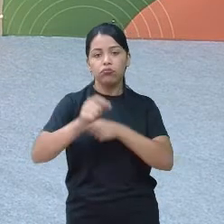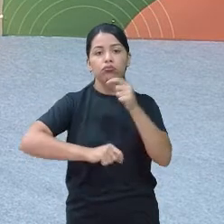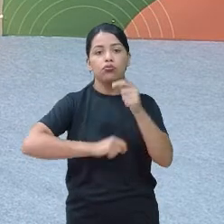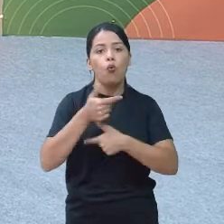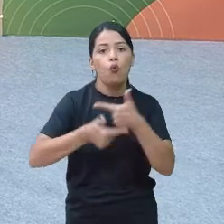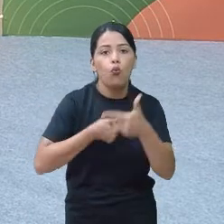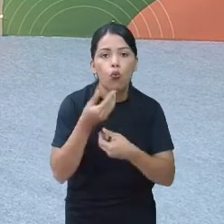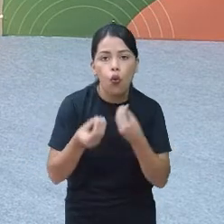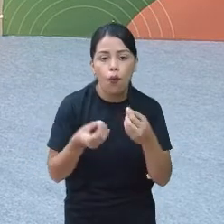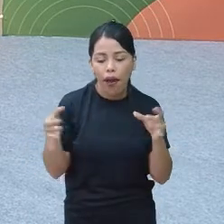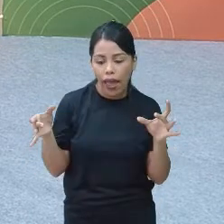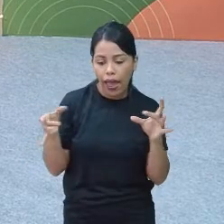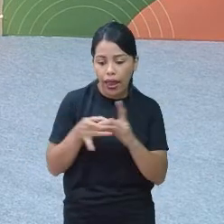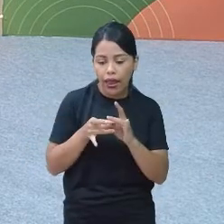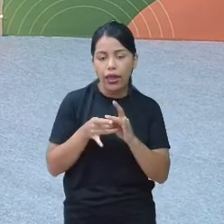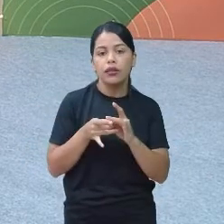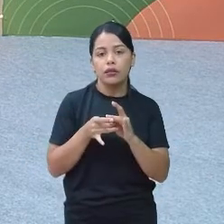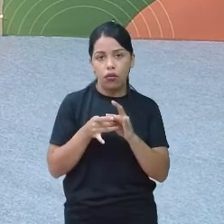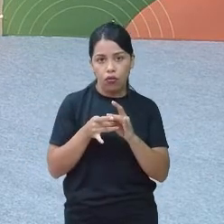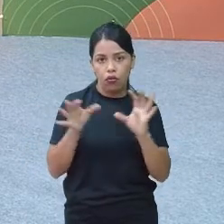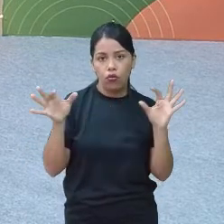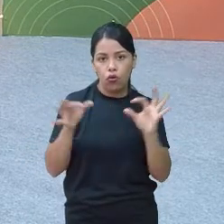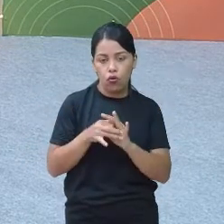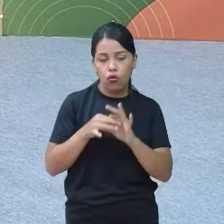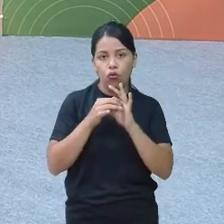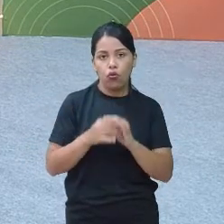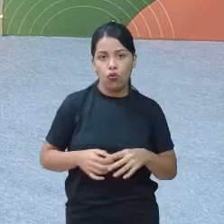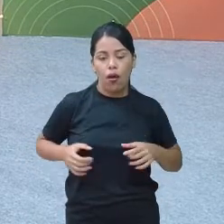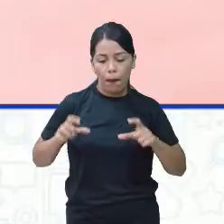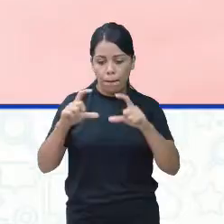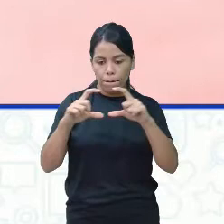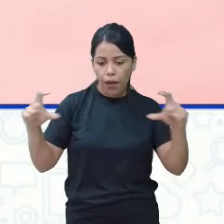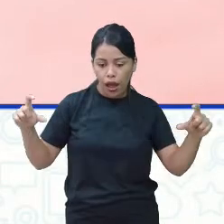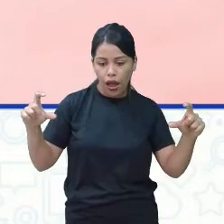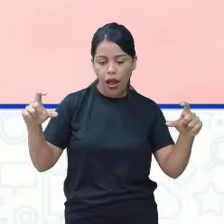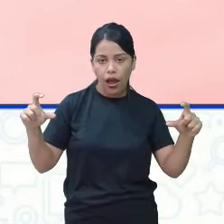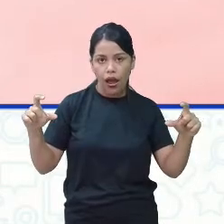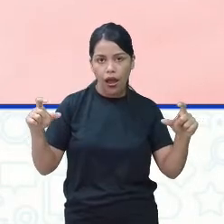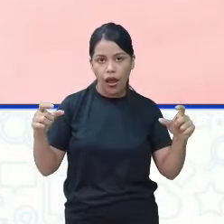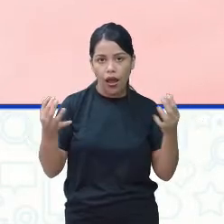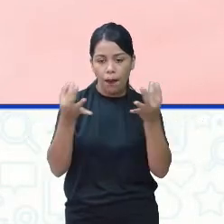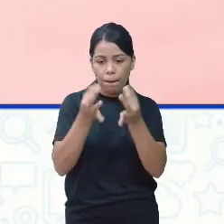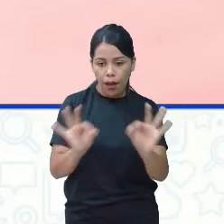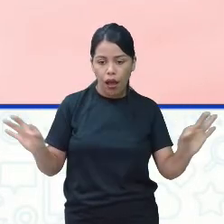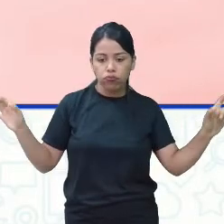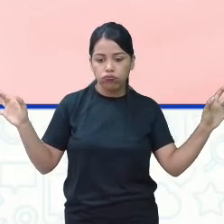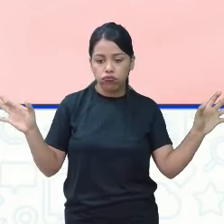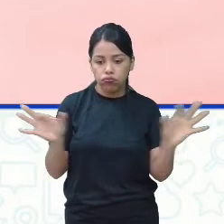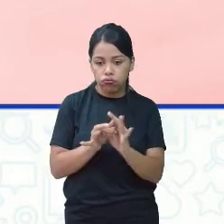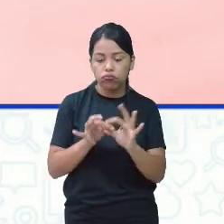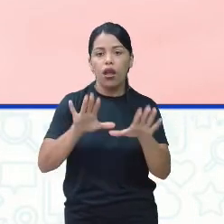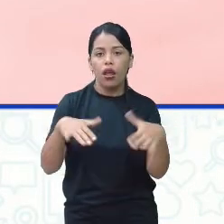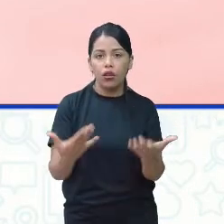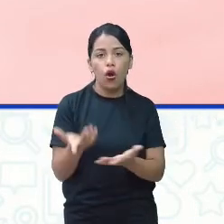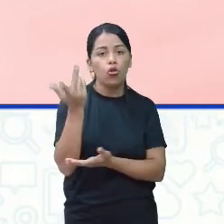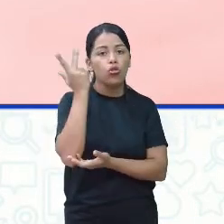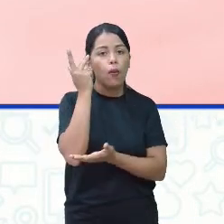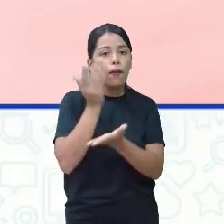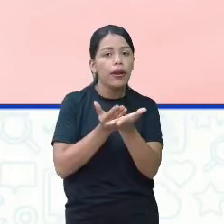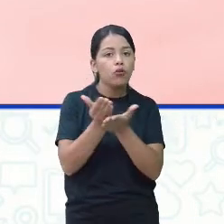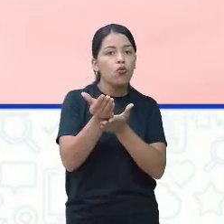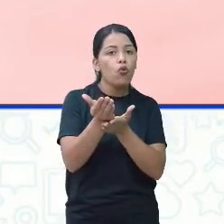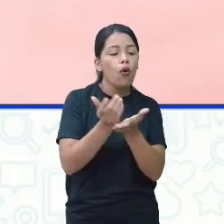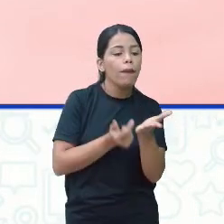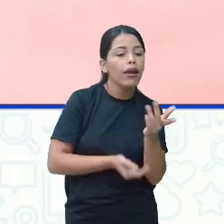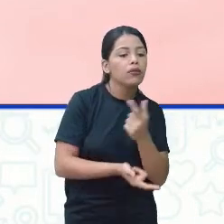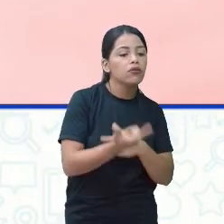como uma ligação entre duas sentenças, comumente aparecendo no início daquela que se liga